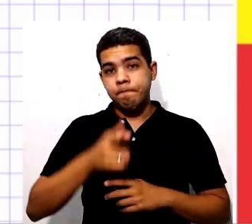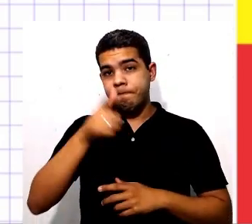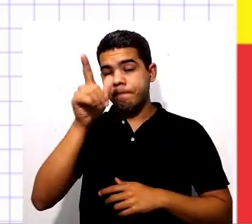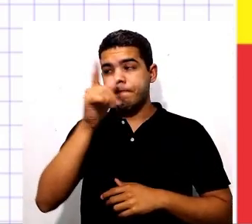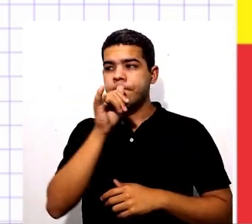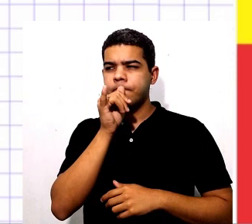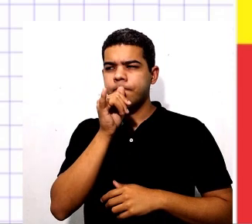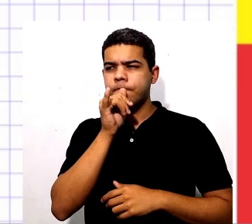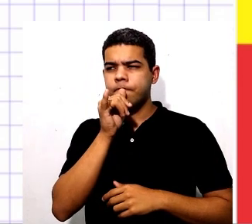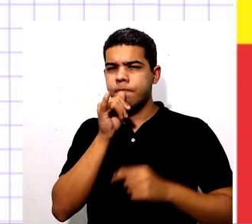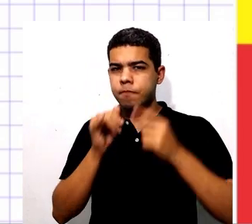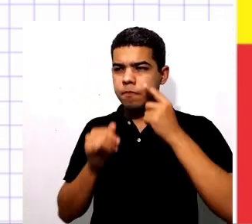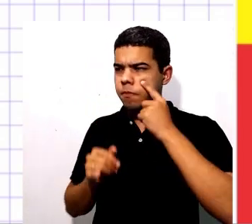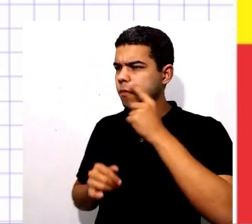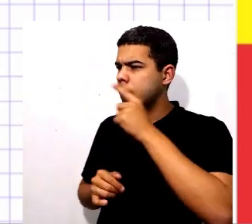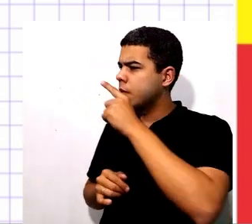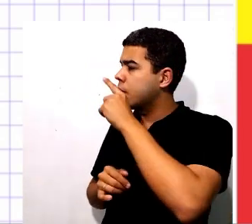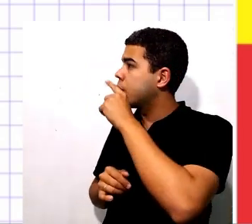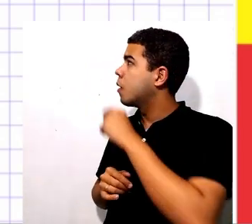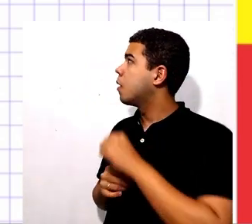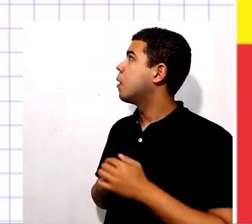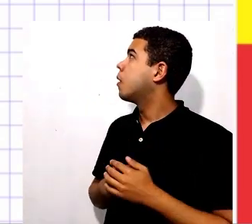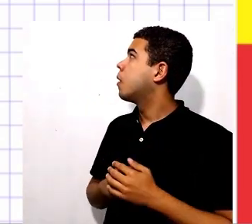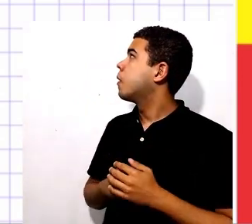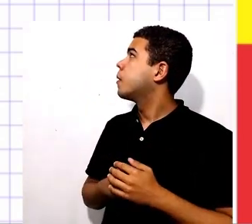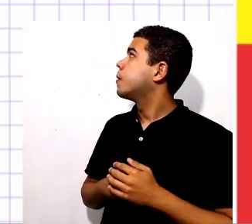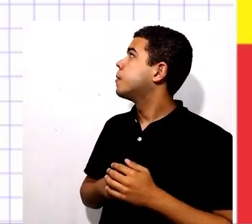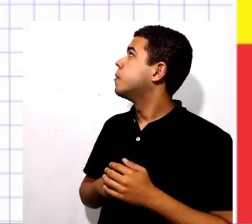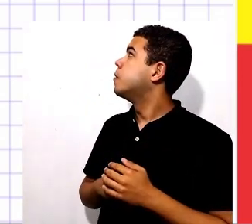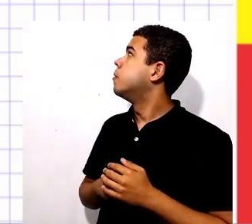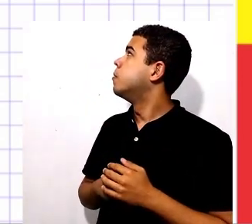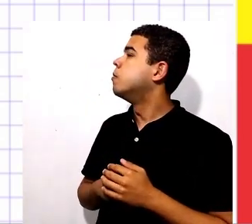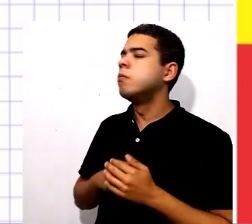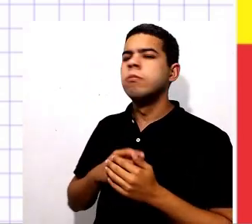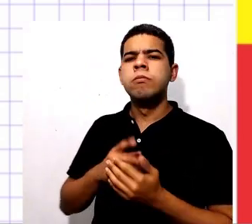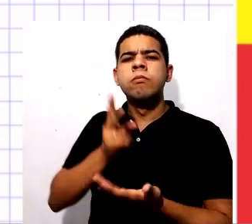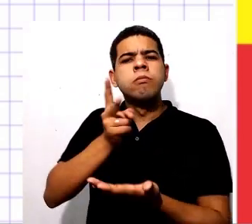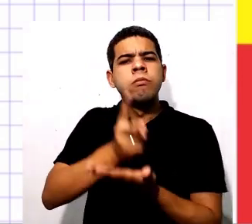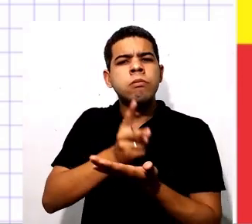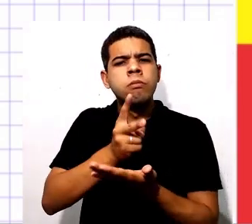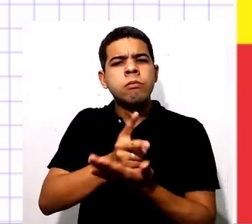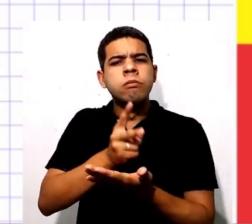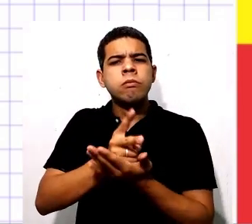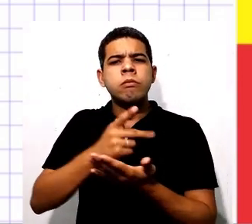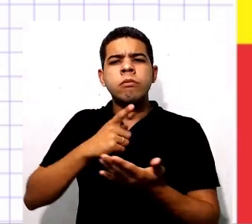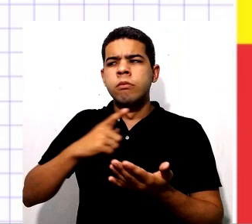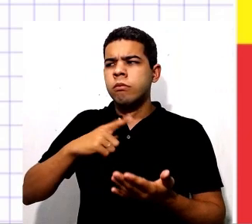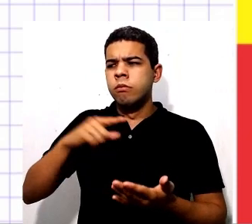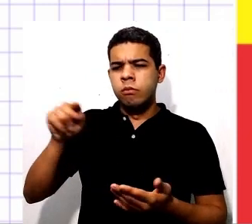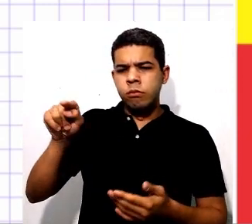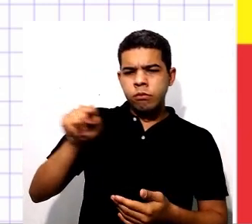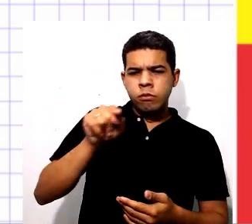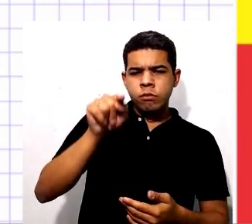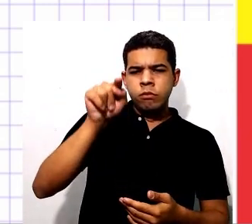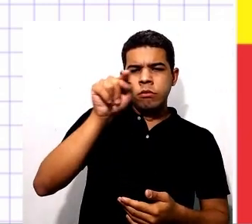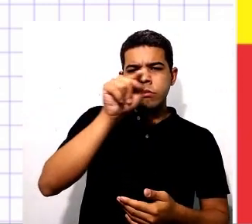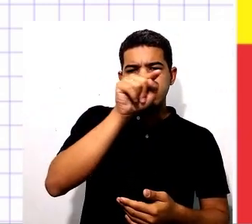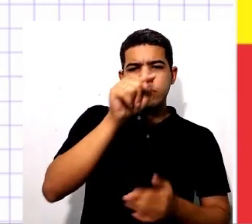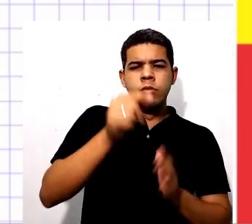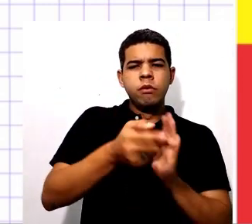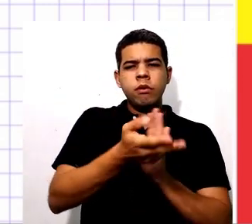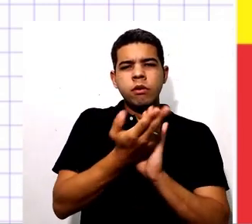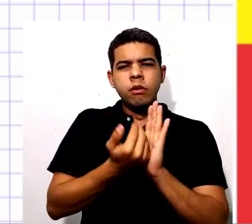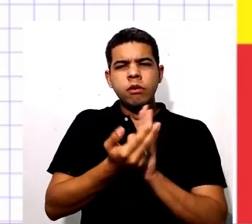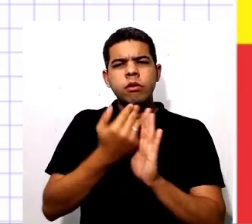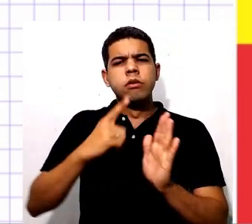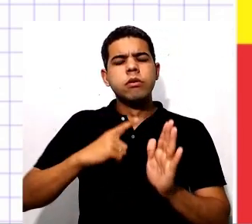as figuras, terão o mesmo número. Então, se eu vou ampliar, vai ser esse mesmo número multiplicado por todos. Então, aqui temos 2,